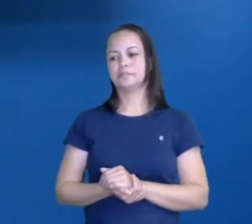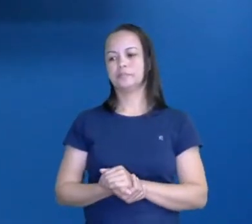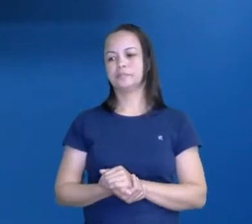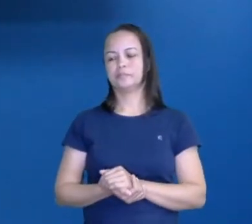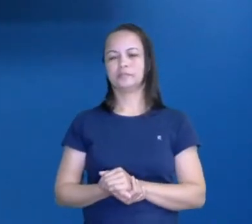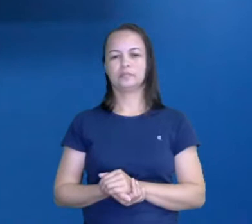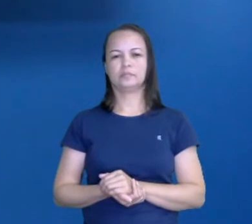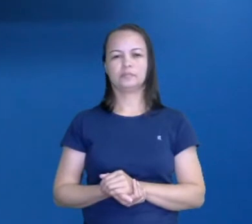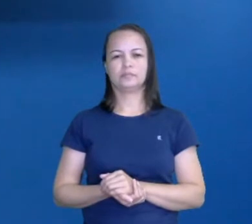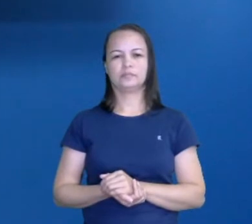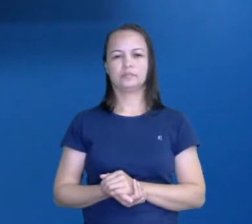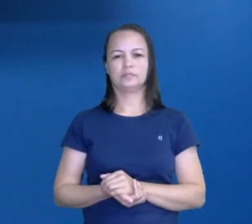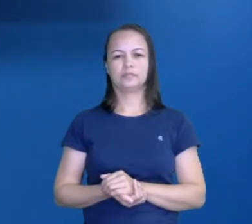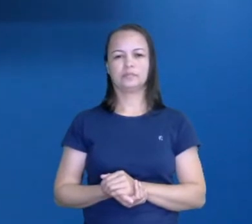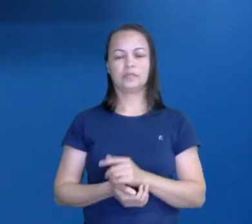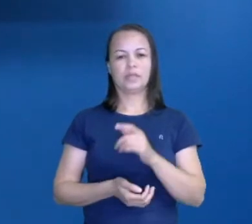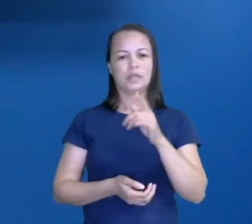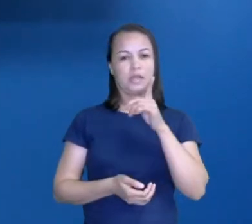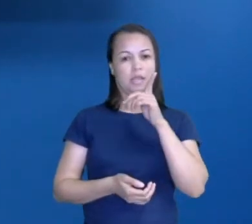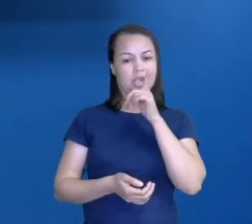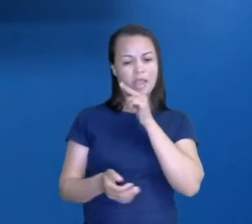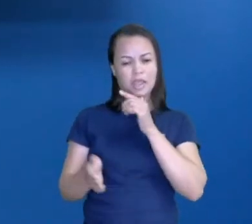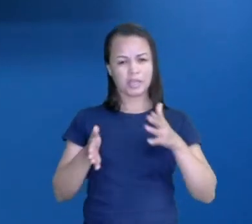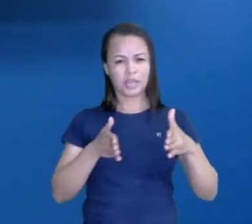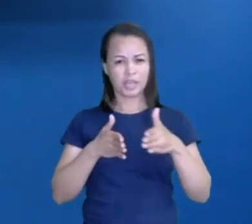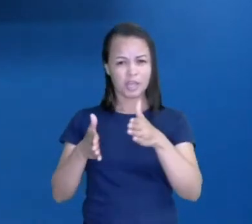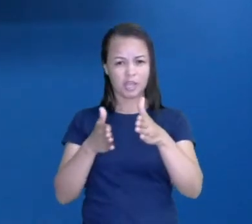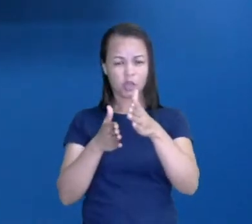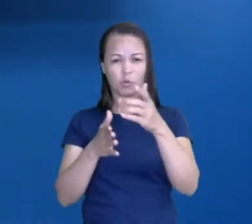Em rio que tem